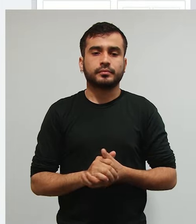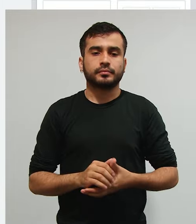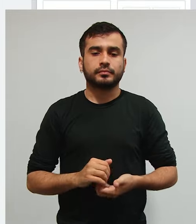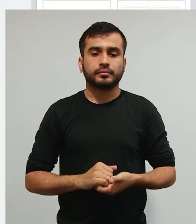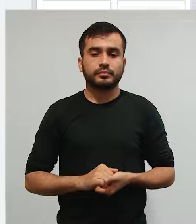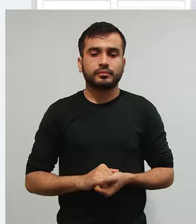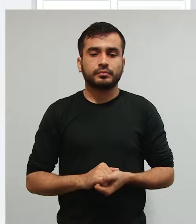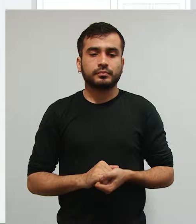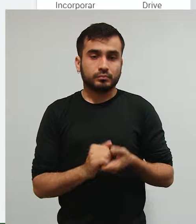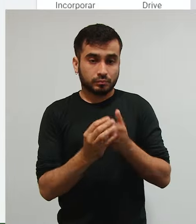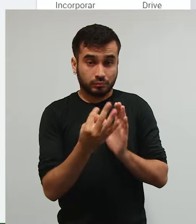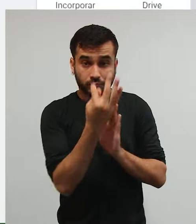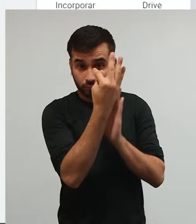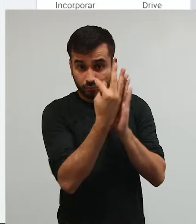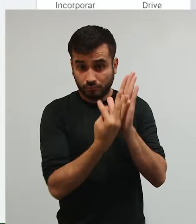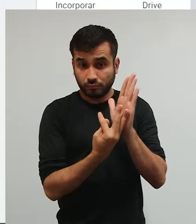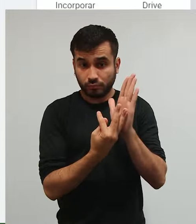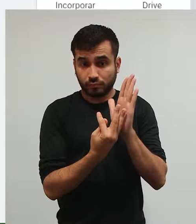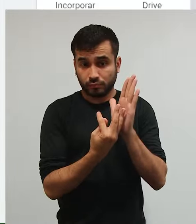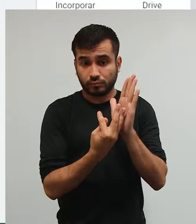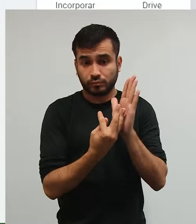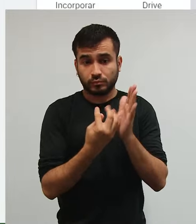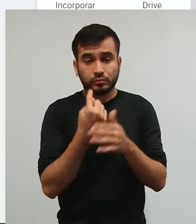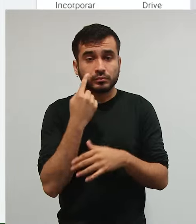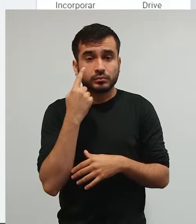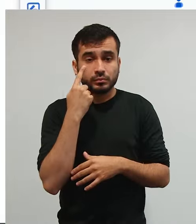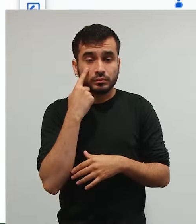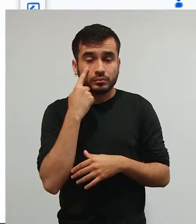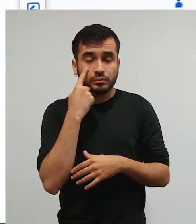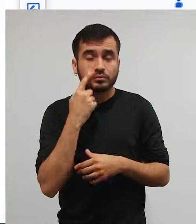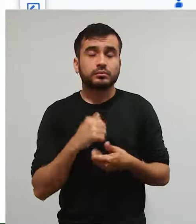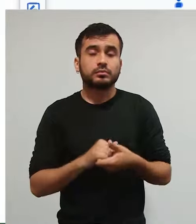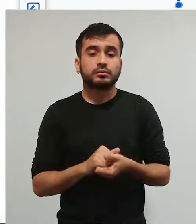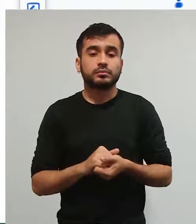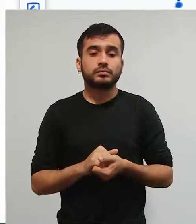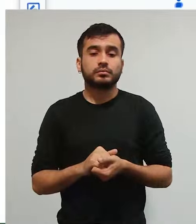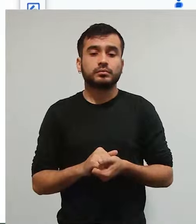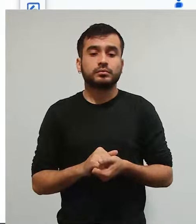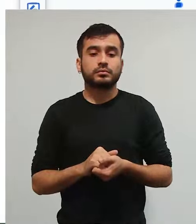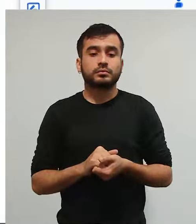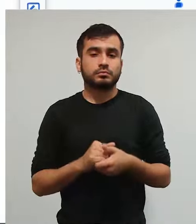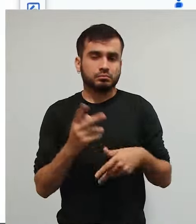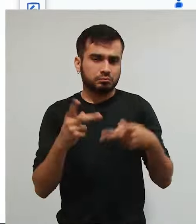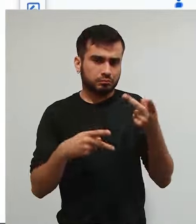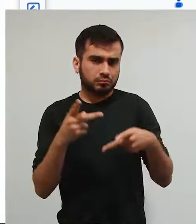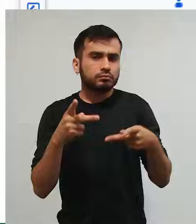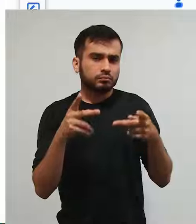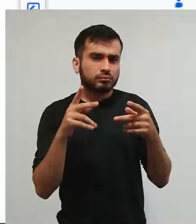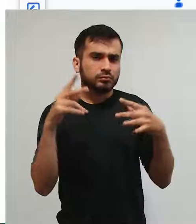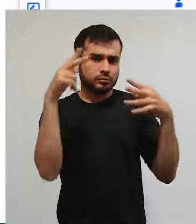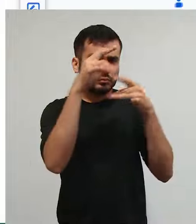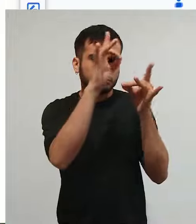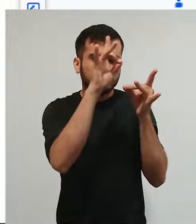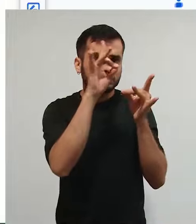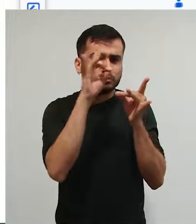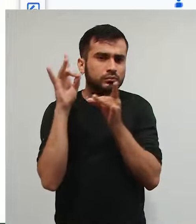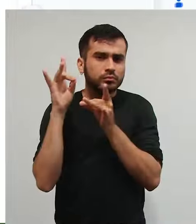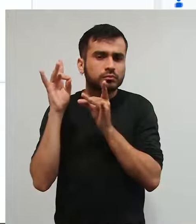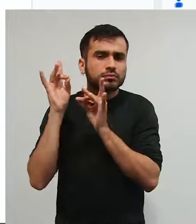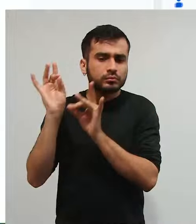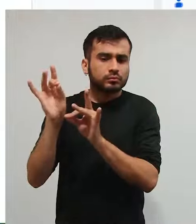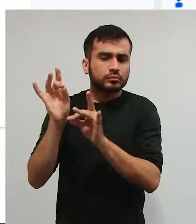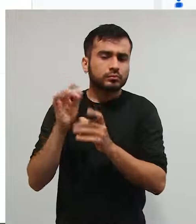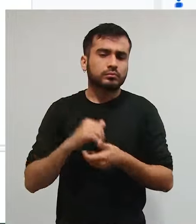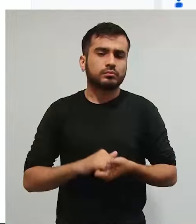uma redação muito similar. Olha, vamos dar um exemplo aqui de um texto que